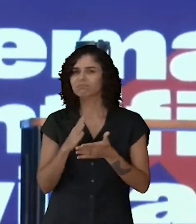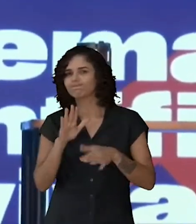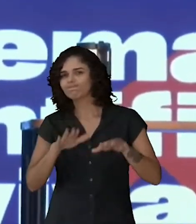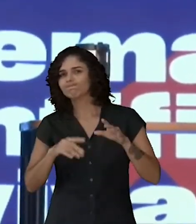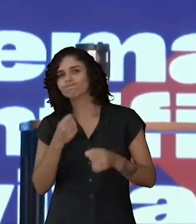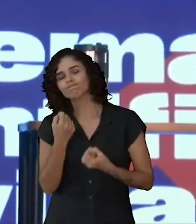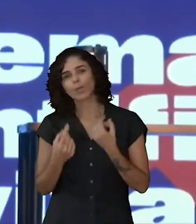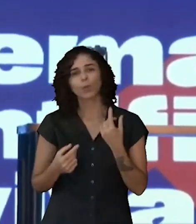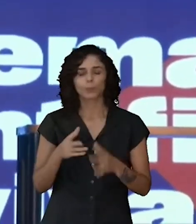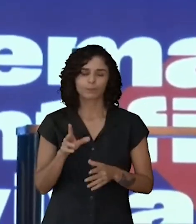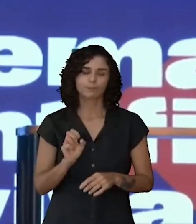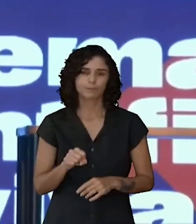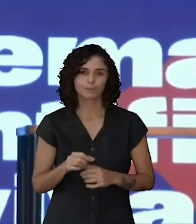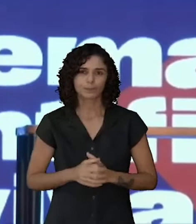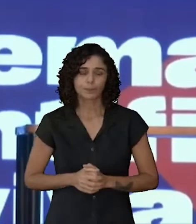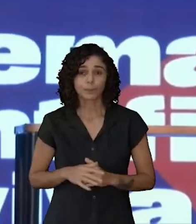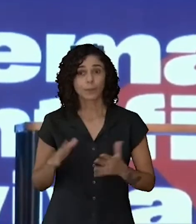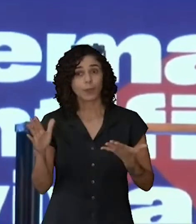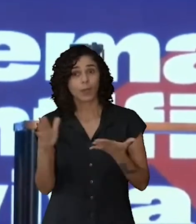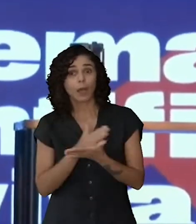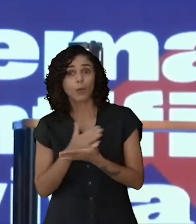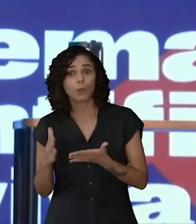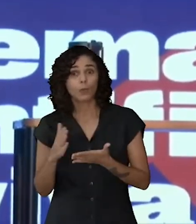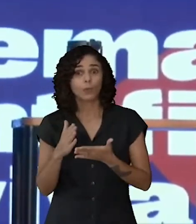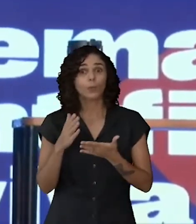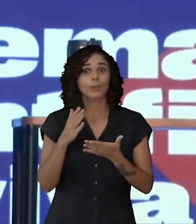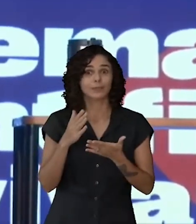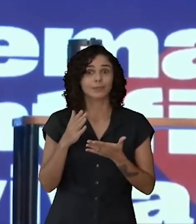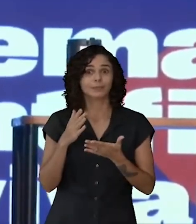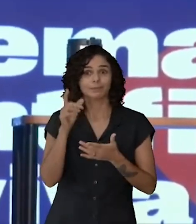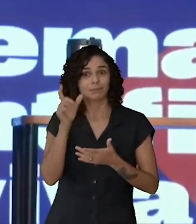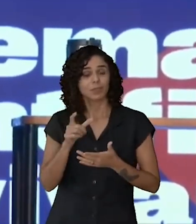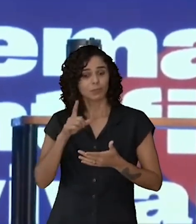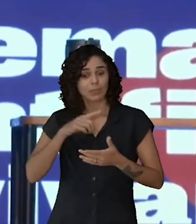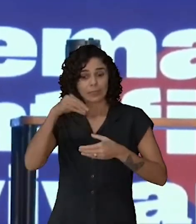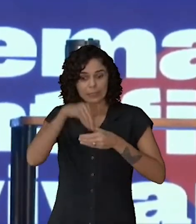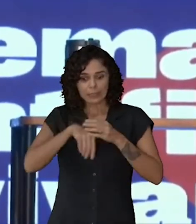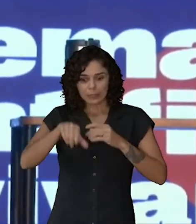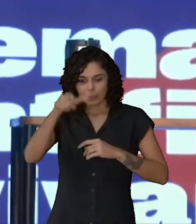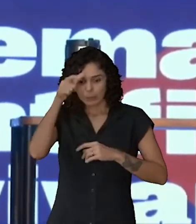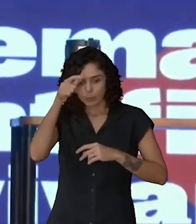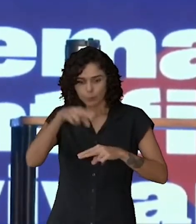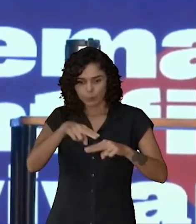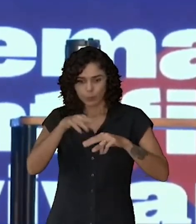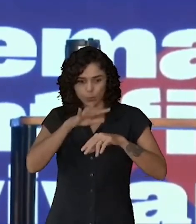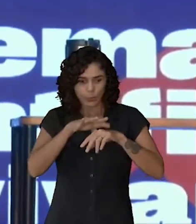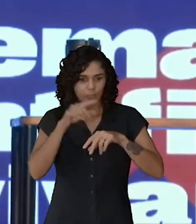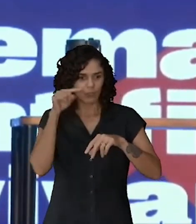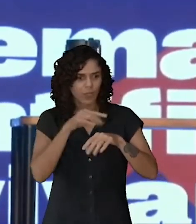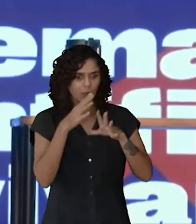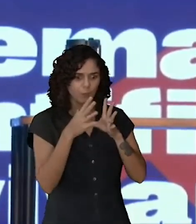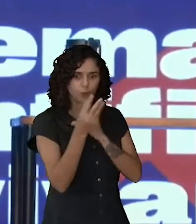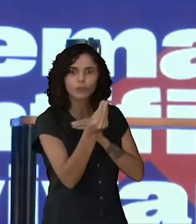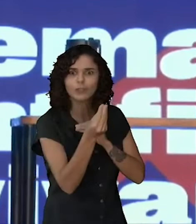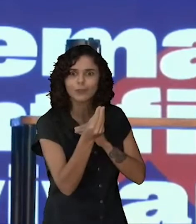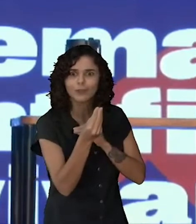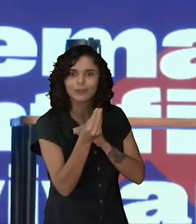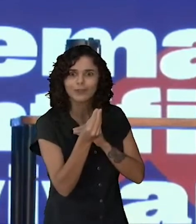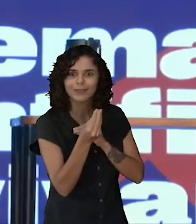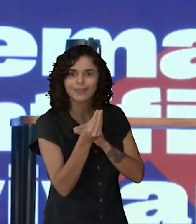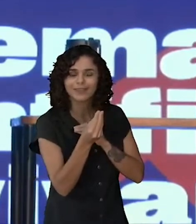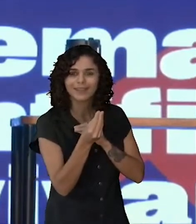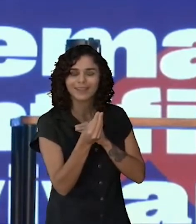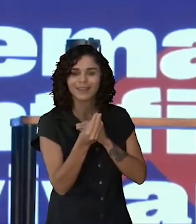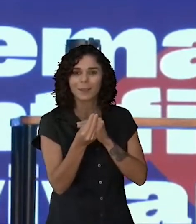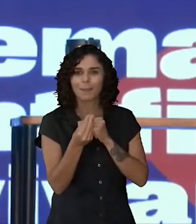Então diz que as doenças fugiam e abandonavam as suas vítimas. É esquisito. Porque